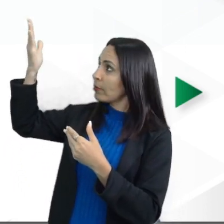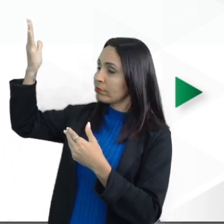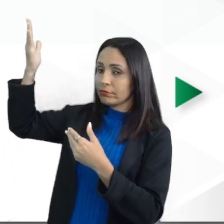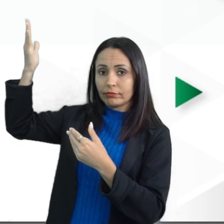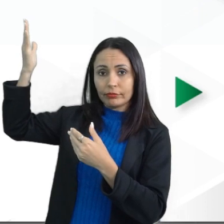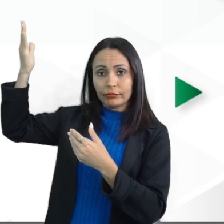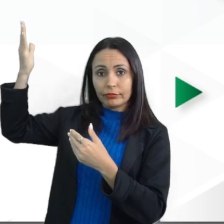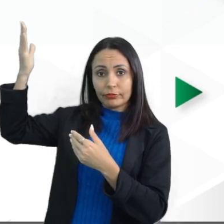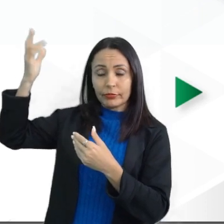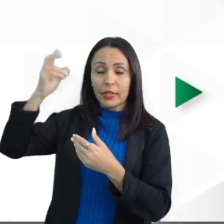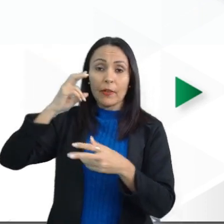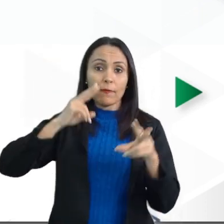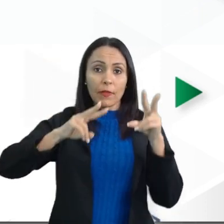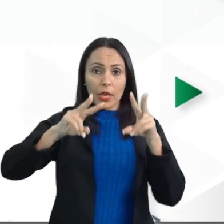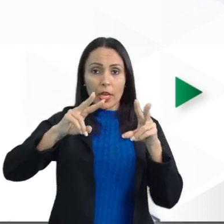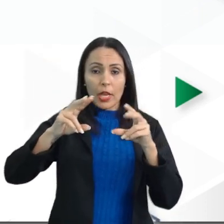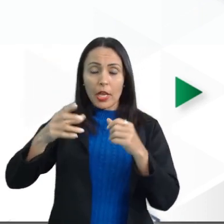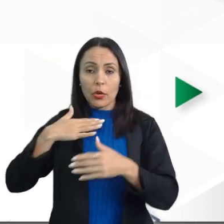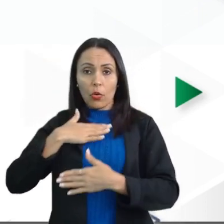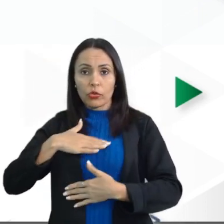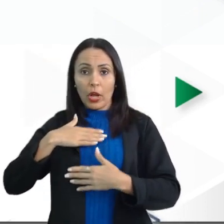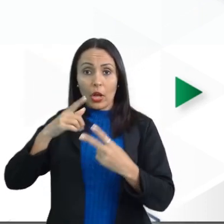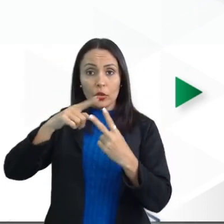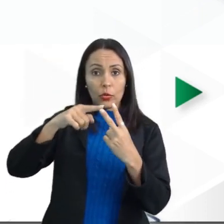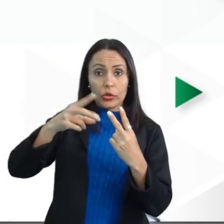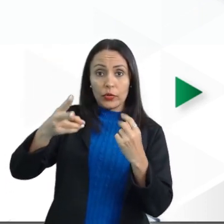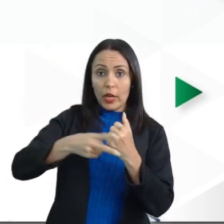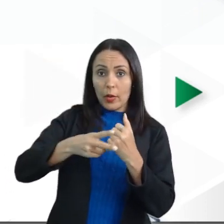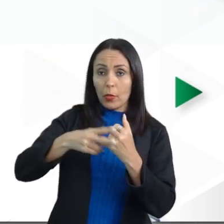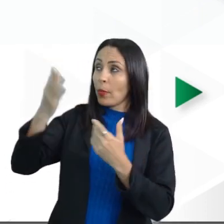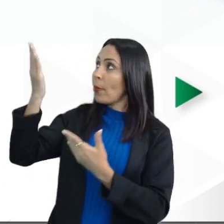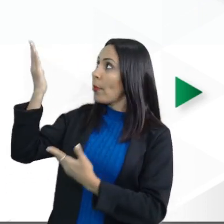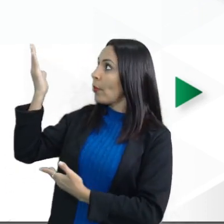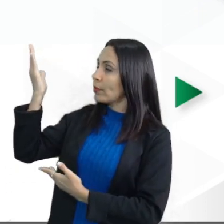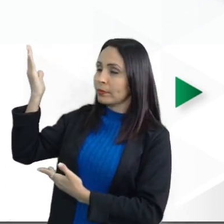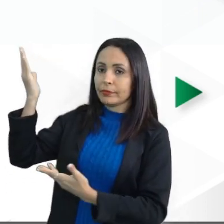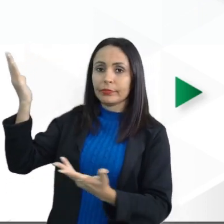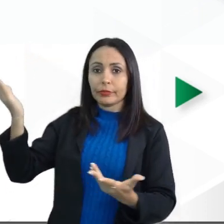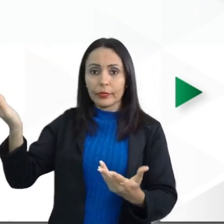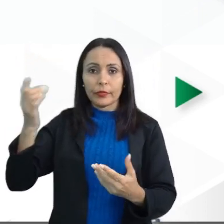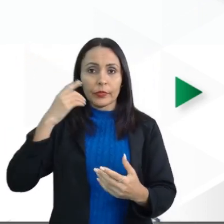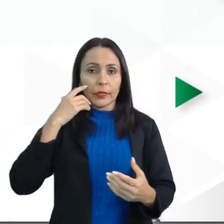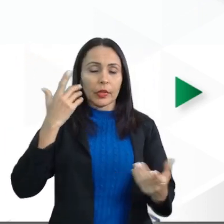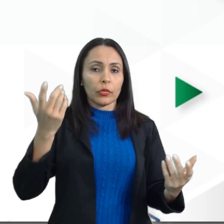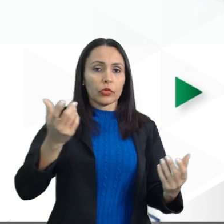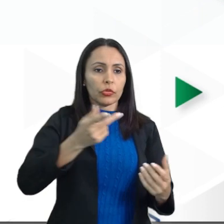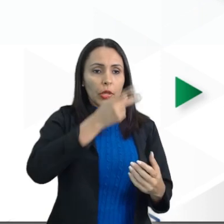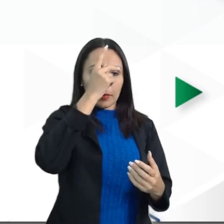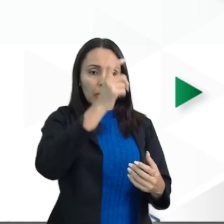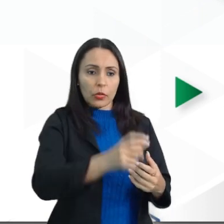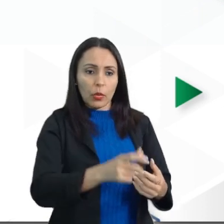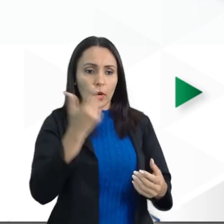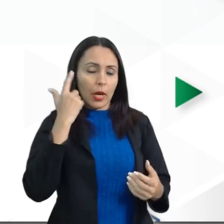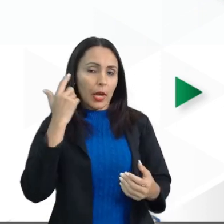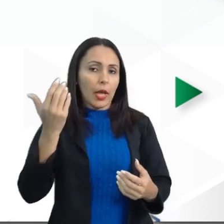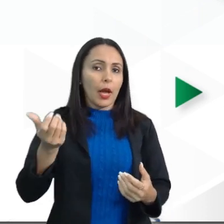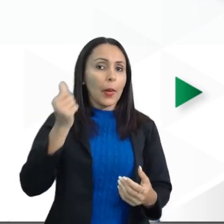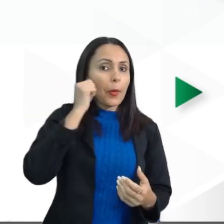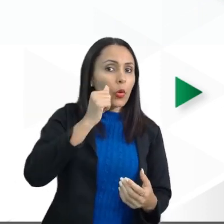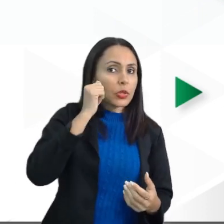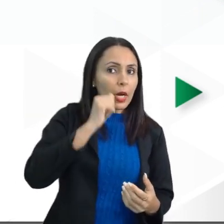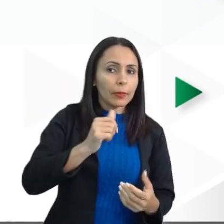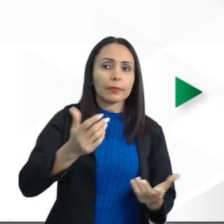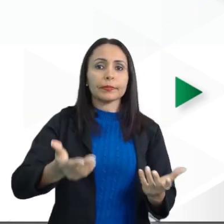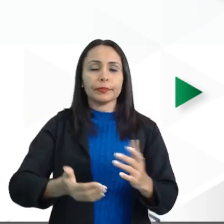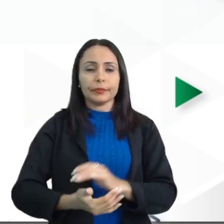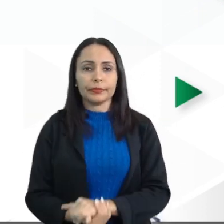gostar. Ver e gostar. O sujeito é o mesmo, a moça. Sujeito simples. Eu tenho o sorvete